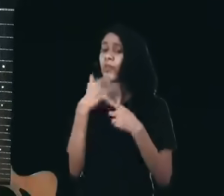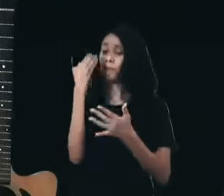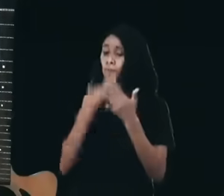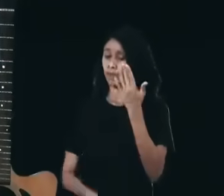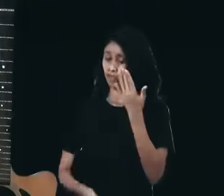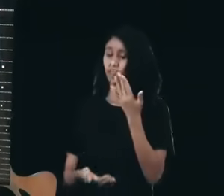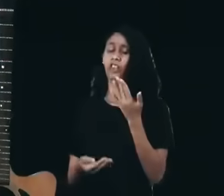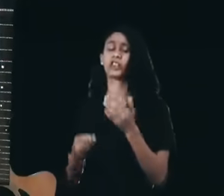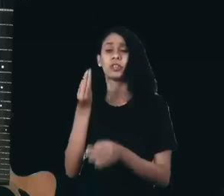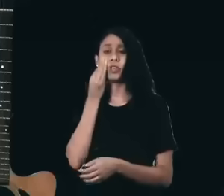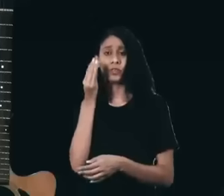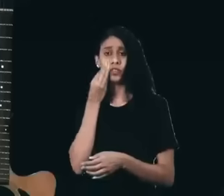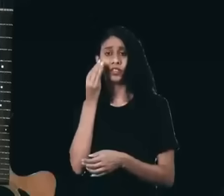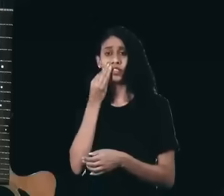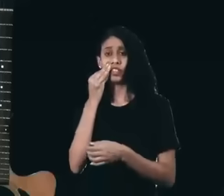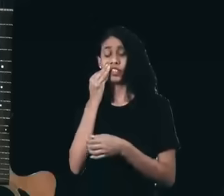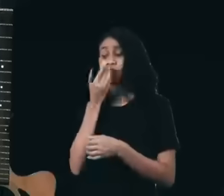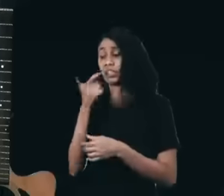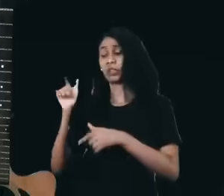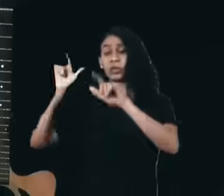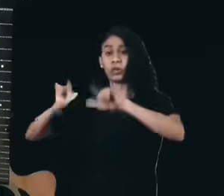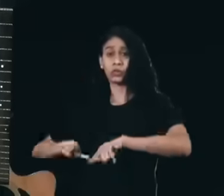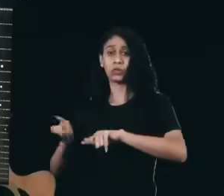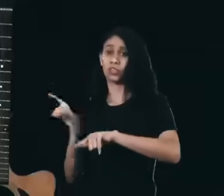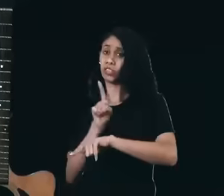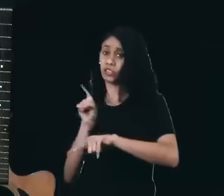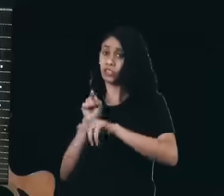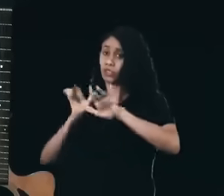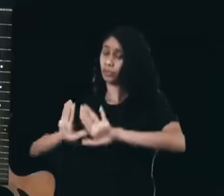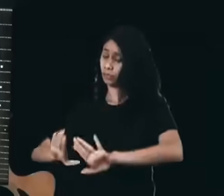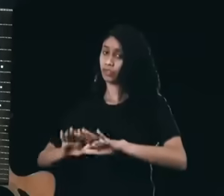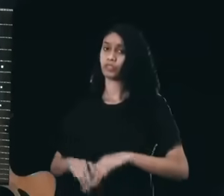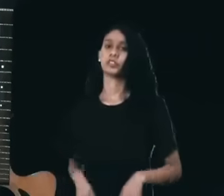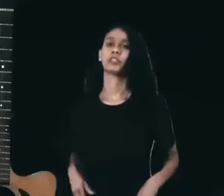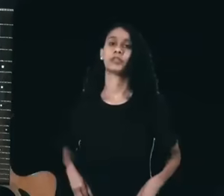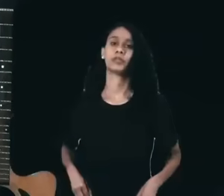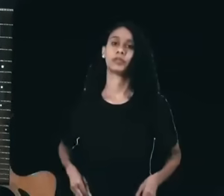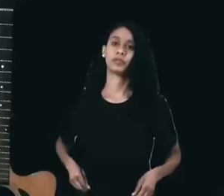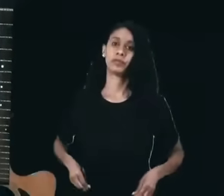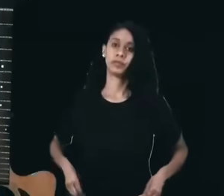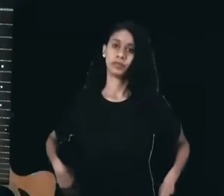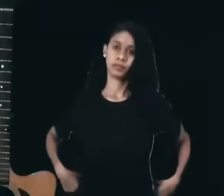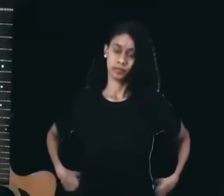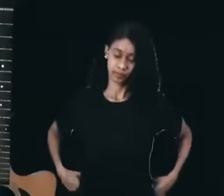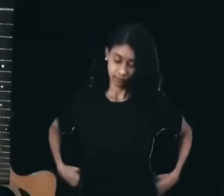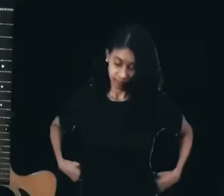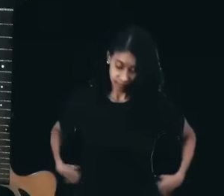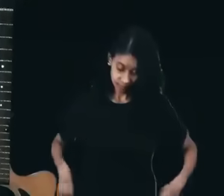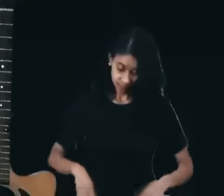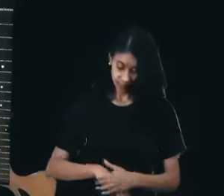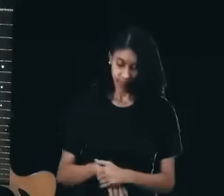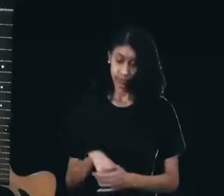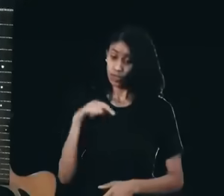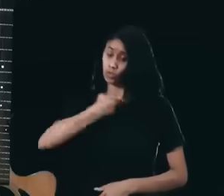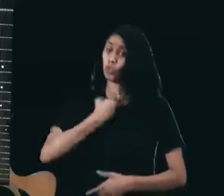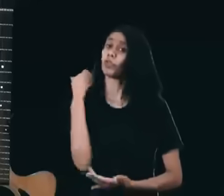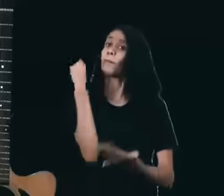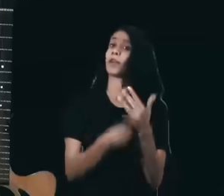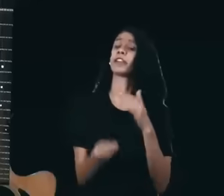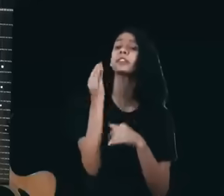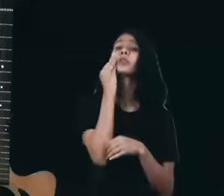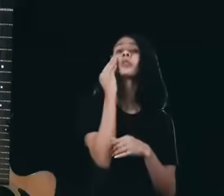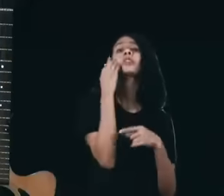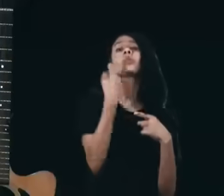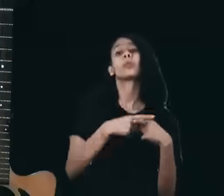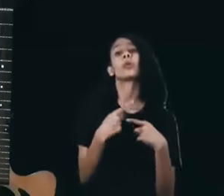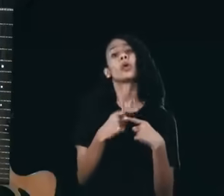a oportunidade e ficou no lugar onde não deveria ficar? Quantas vezes nós estamos perdendo oportunidades